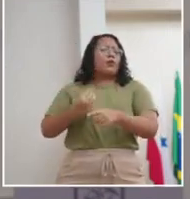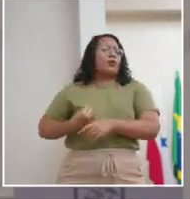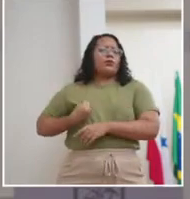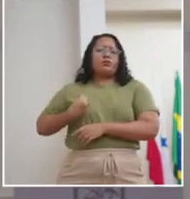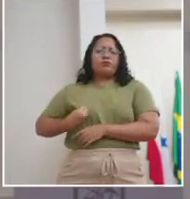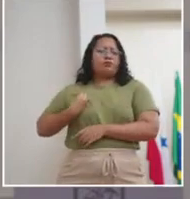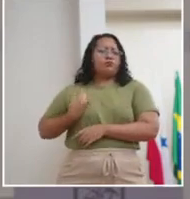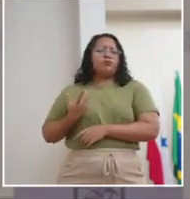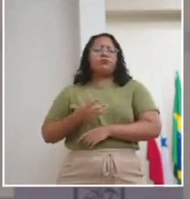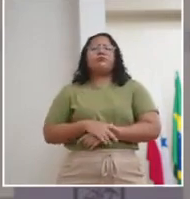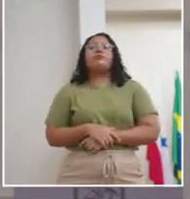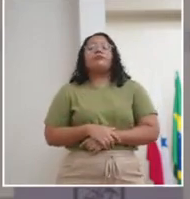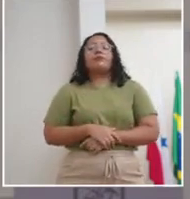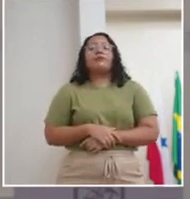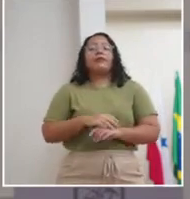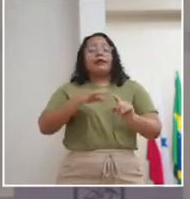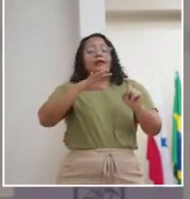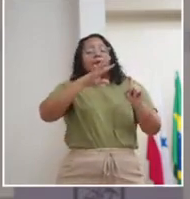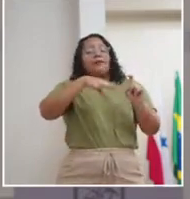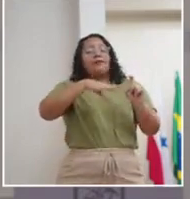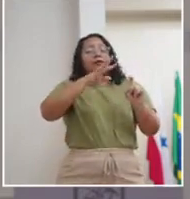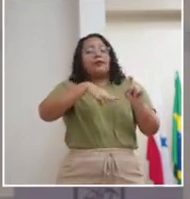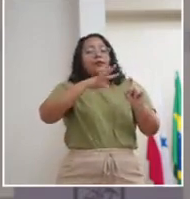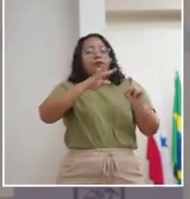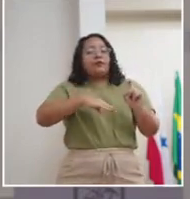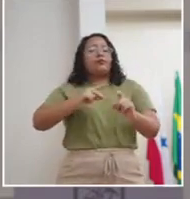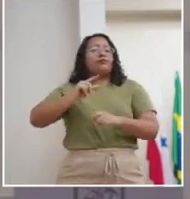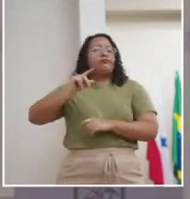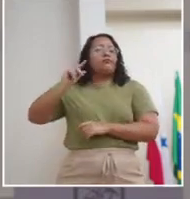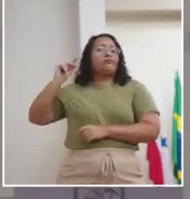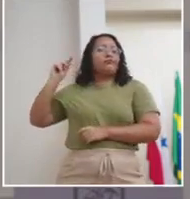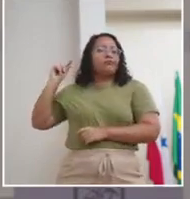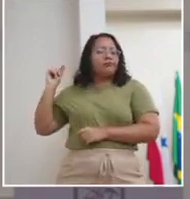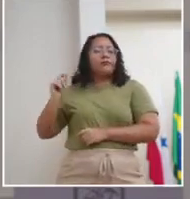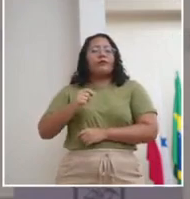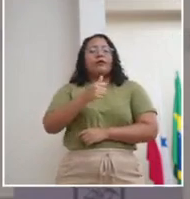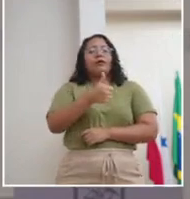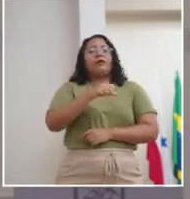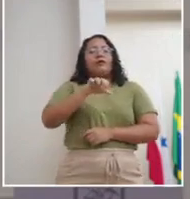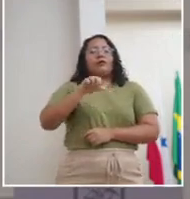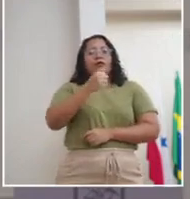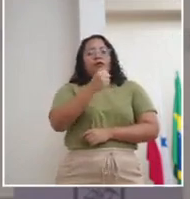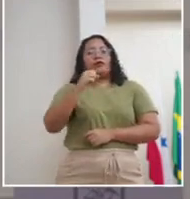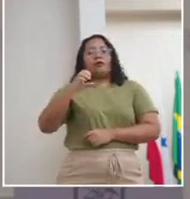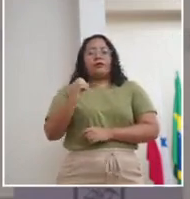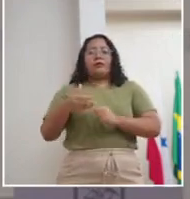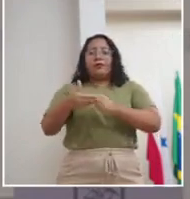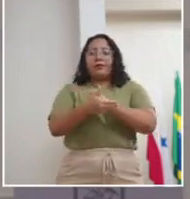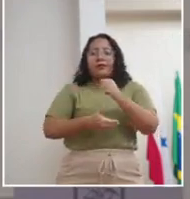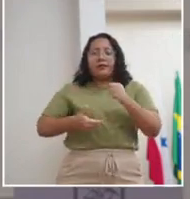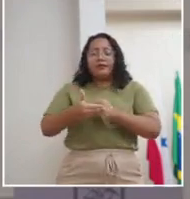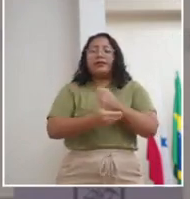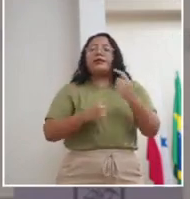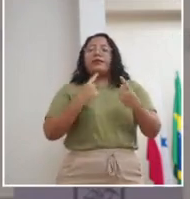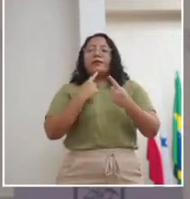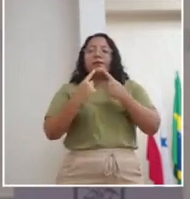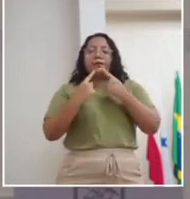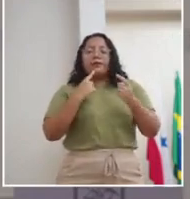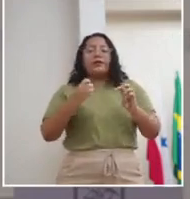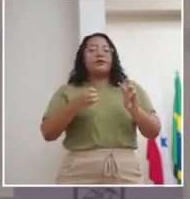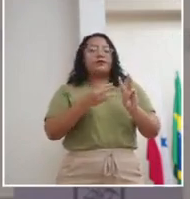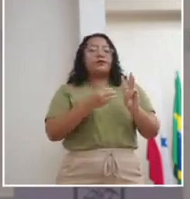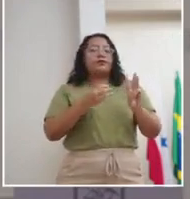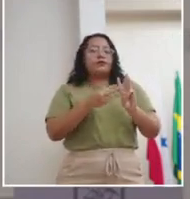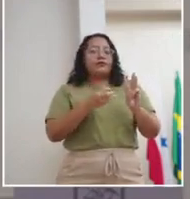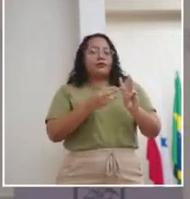Antes o Mundo Não Existia, a Mitologia dos Antigos Dessana, em 1980, baseada em depoimentos de 2 indígenas Dessana, Luiz e